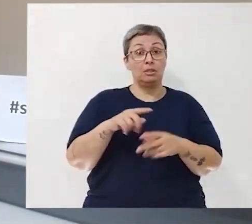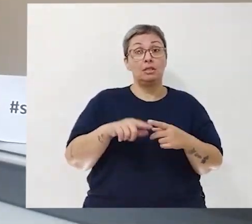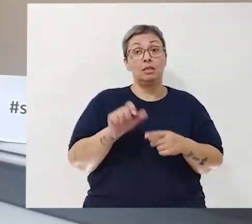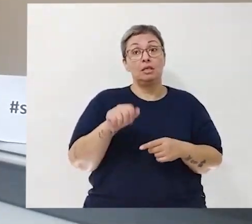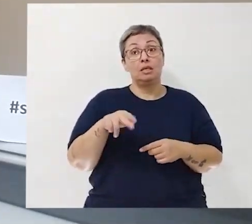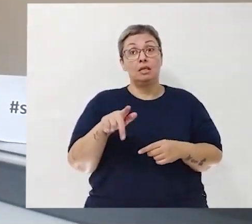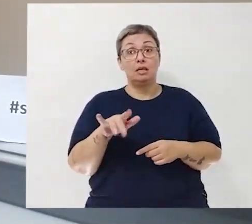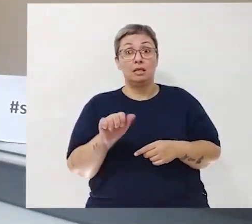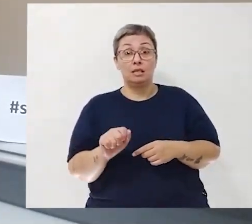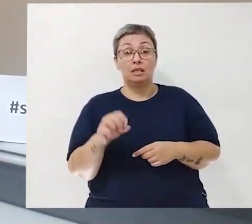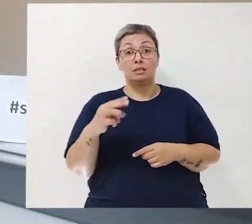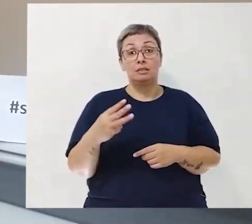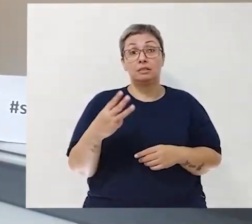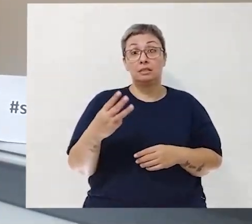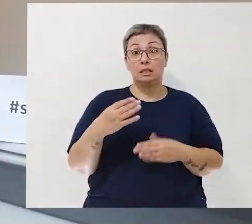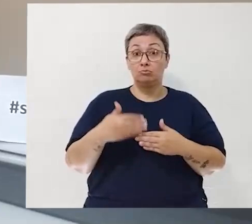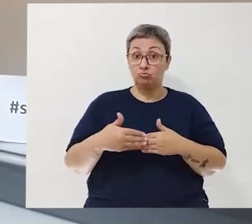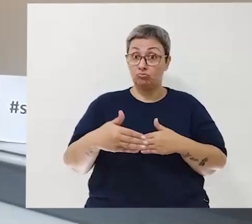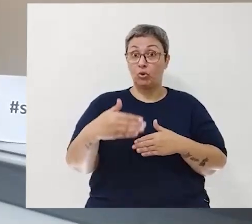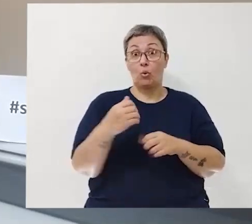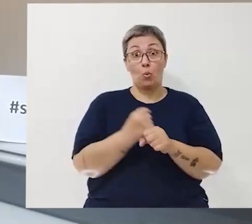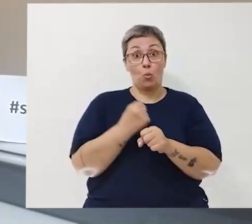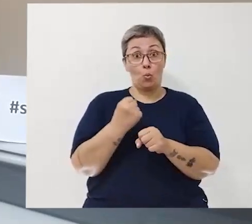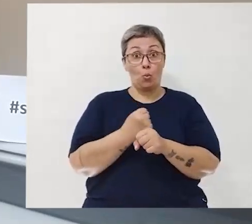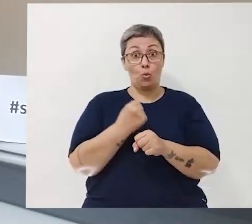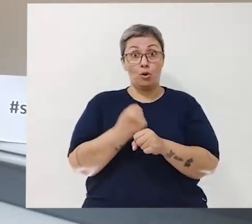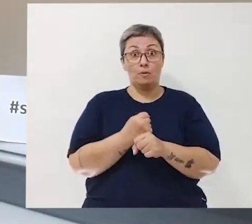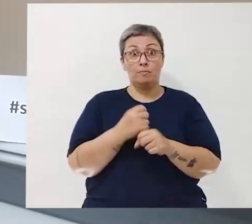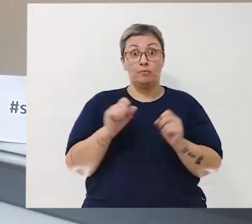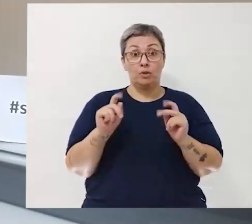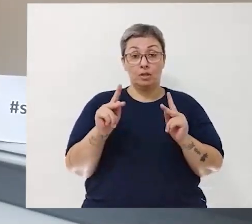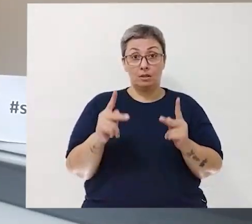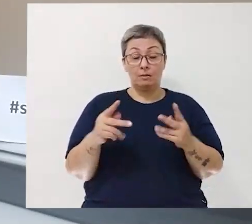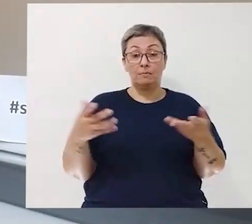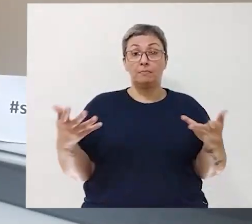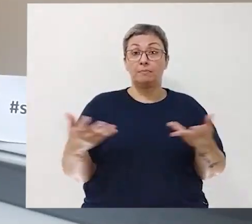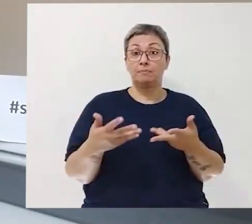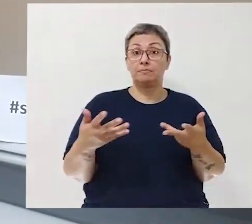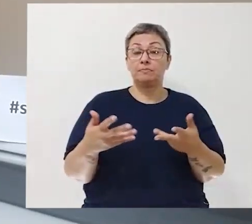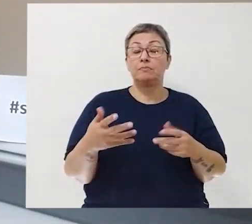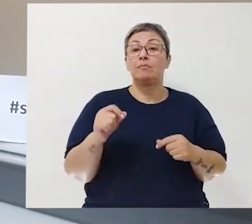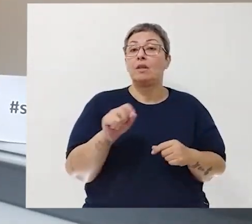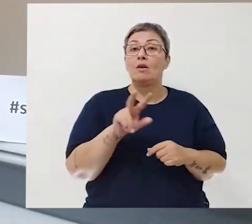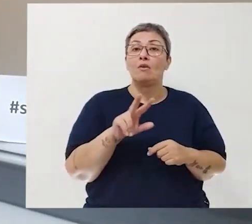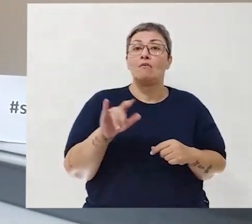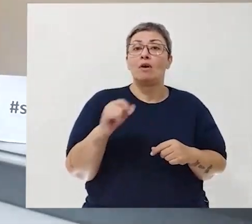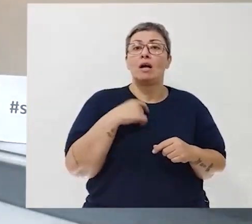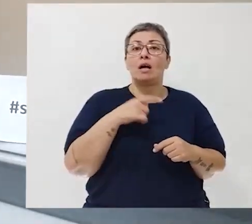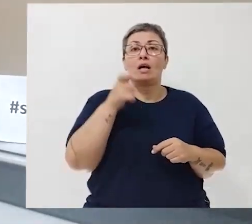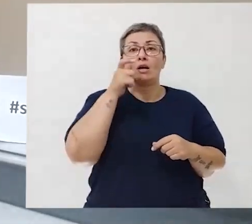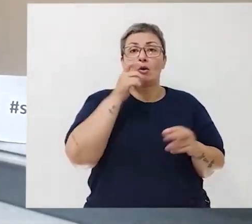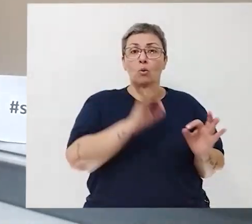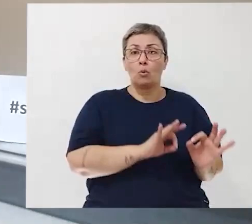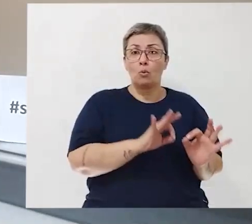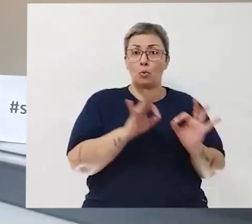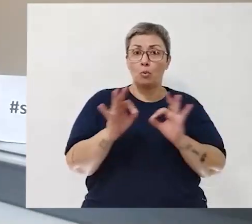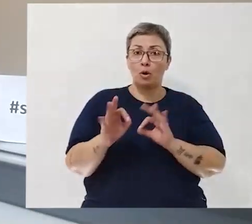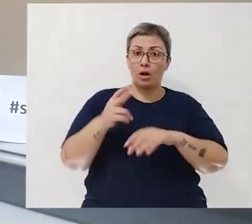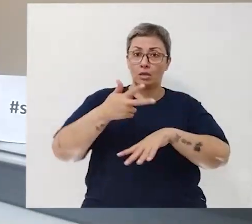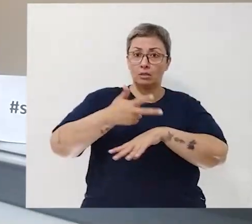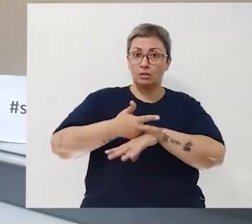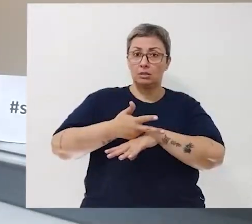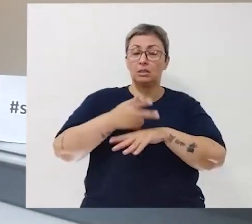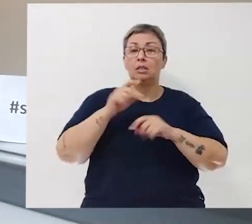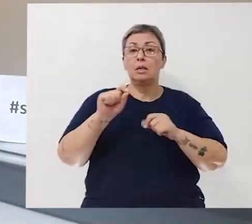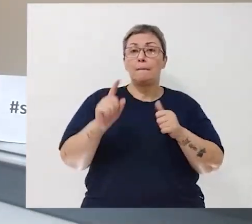3, que está aí em fase de construção, ok? Bom, agora vamos assistir um vídeo